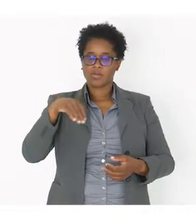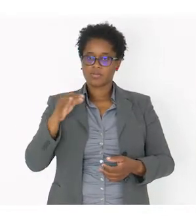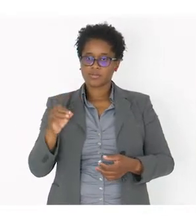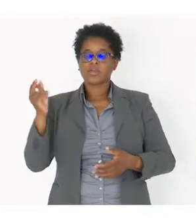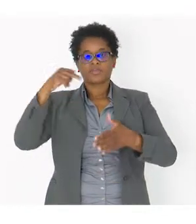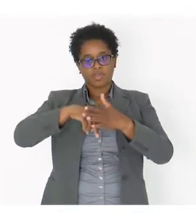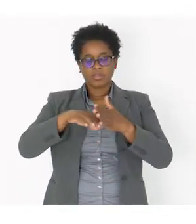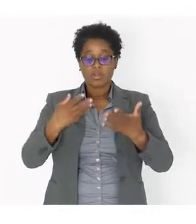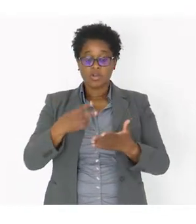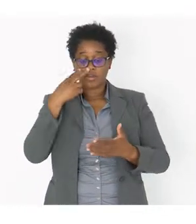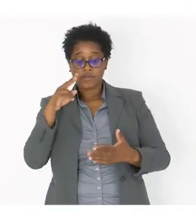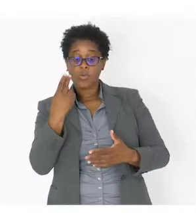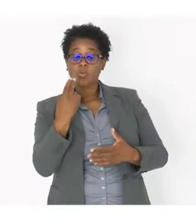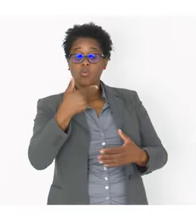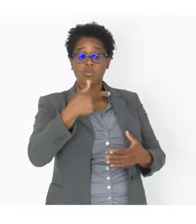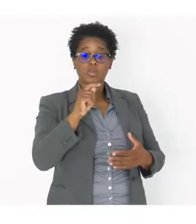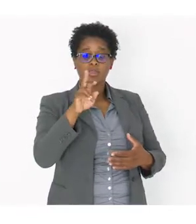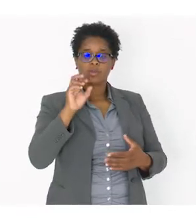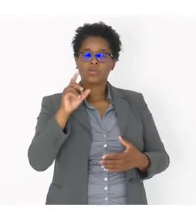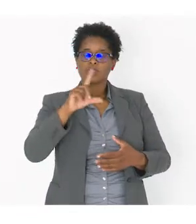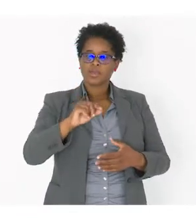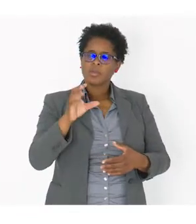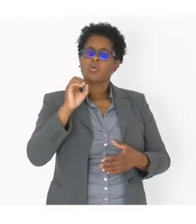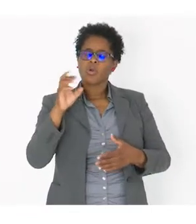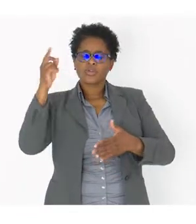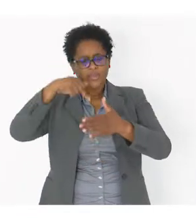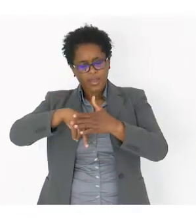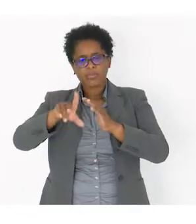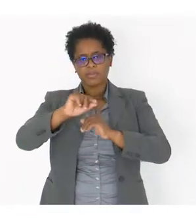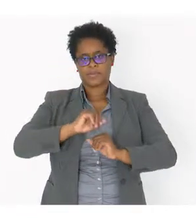o útero, que é também um órgão interno.